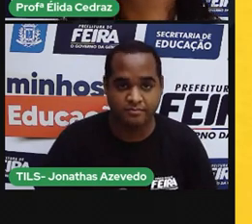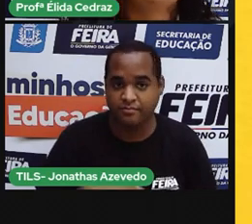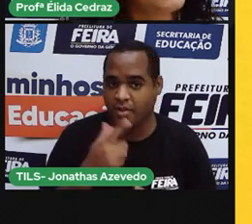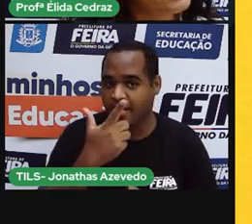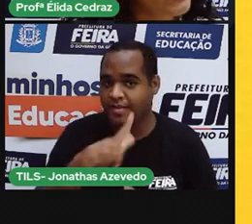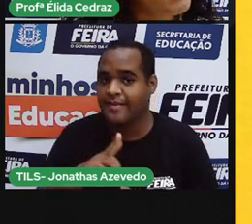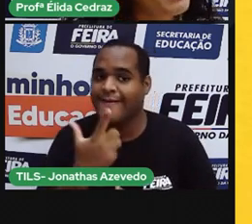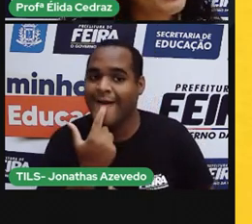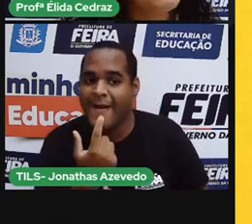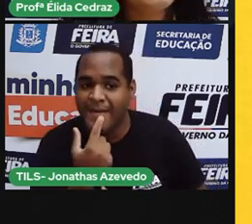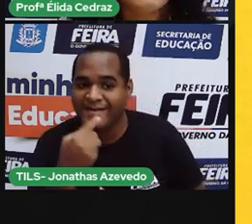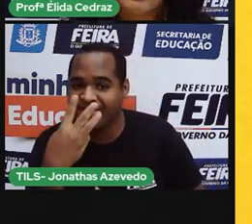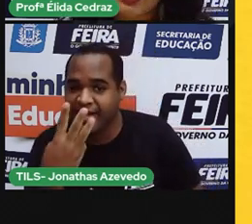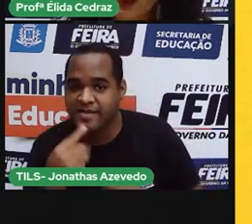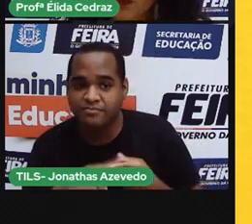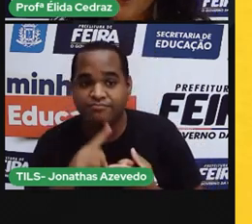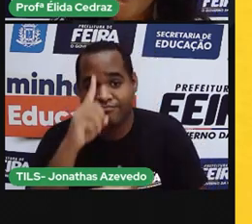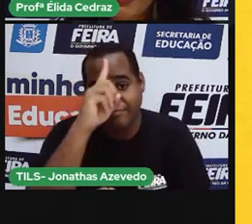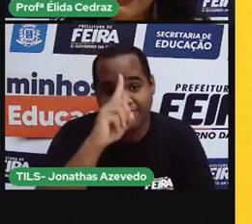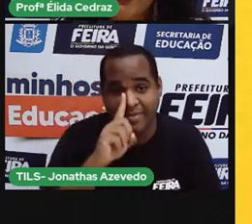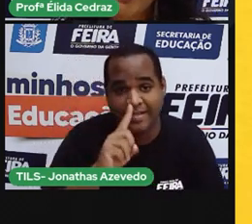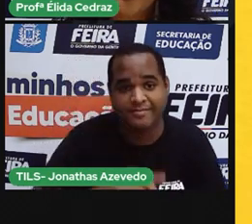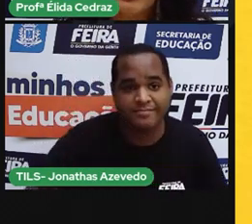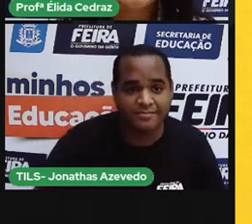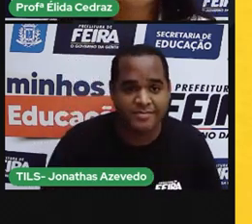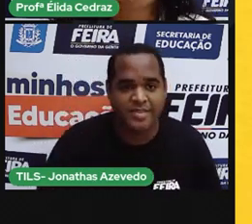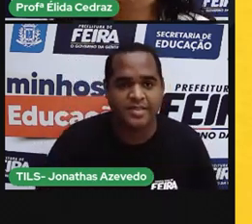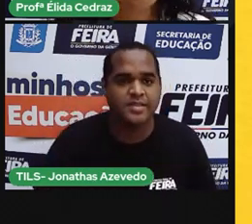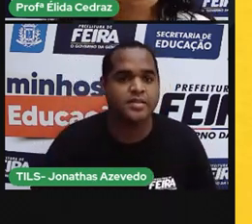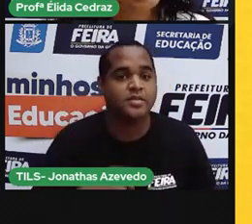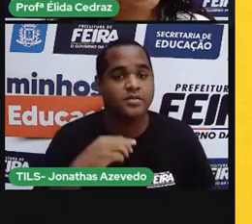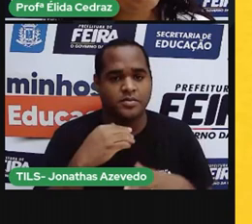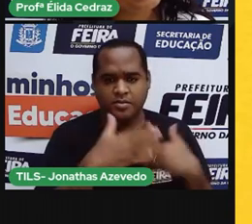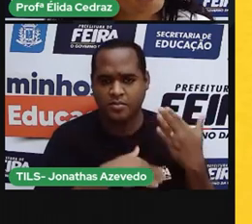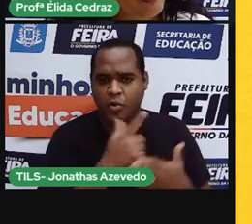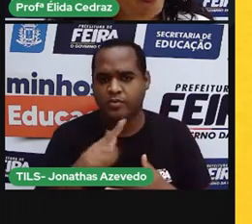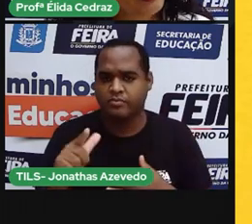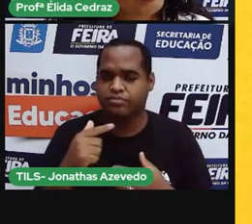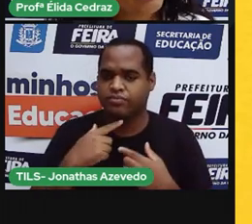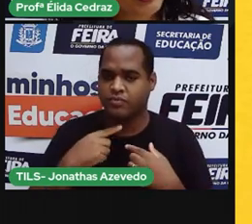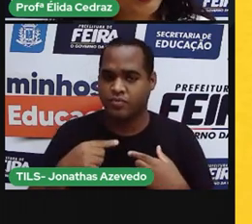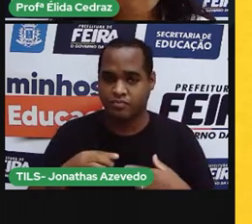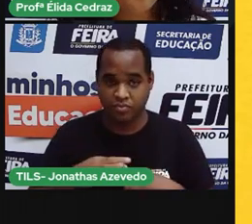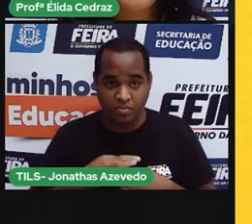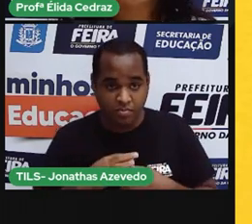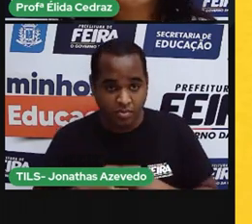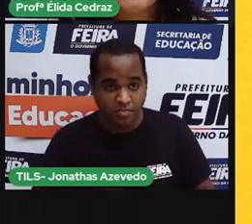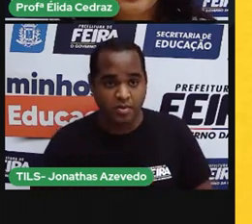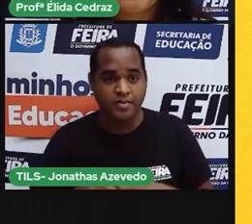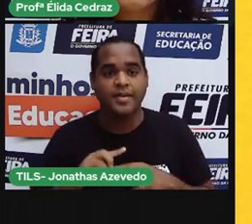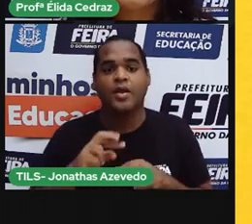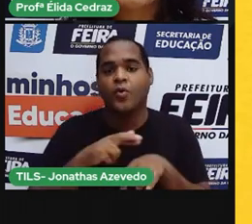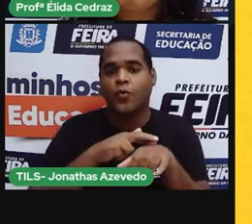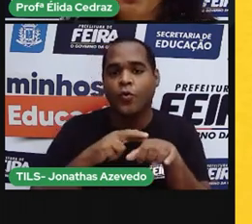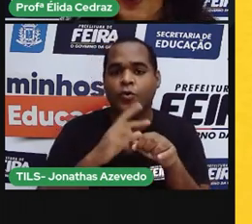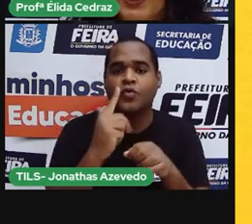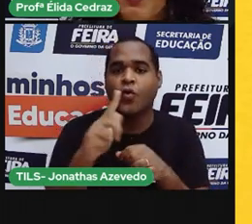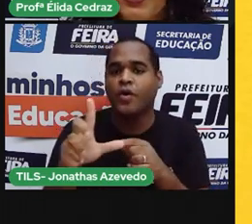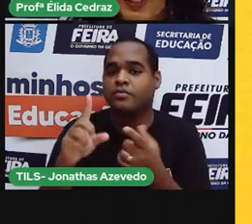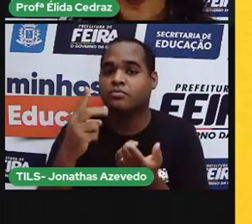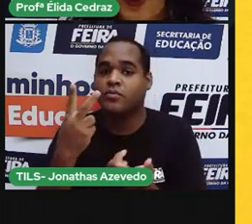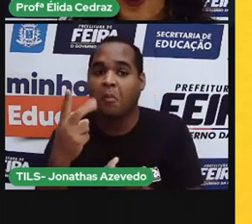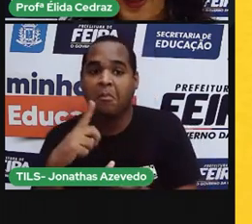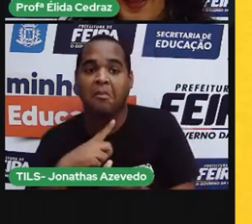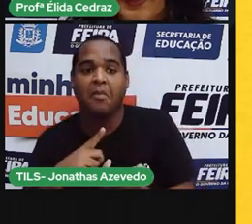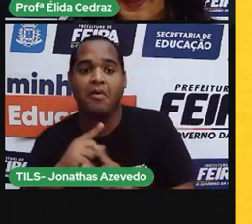Mais três vermelhos e um amarelo. Depois de um botão roxo, quais serão os dois